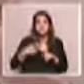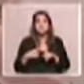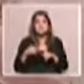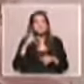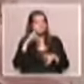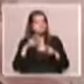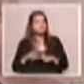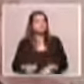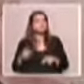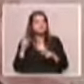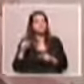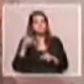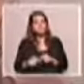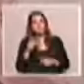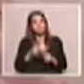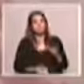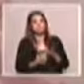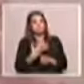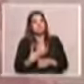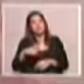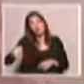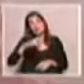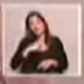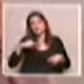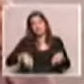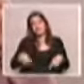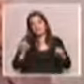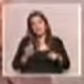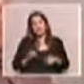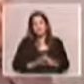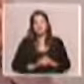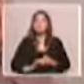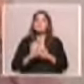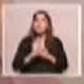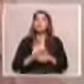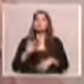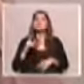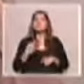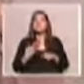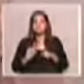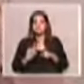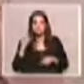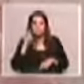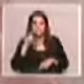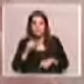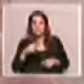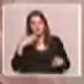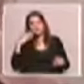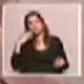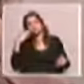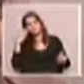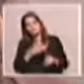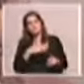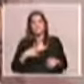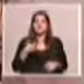explorados pelos próprios produtores, nós aqui não fazemos. Exato. Outro aspecto muito importante que eu diria, que é a questão que não é diretamente funcional, mas